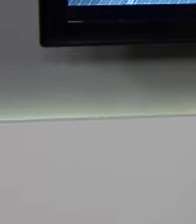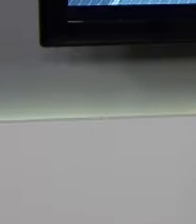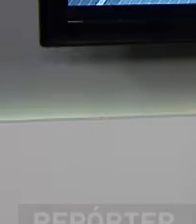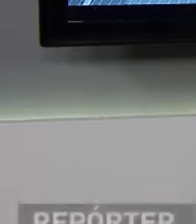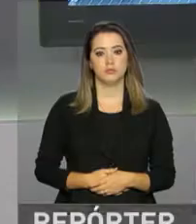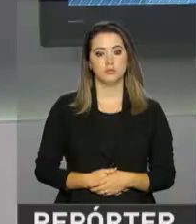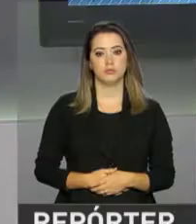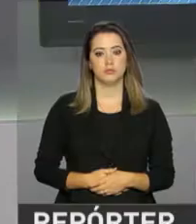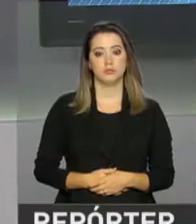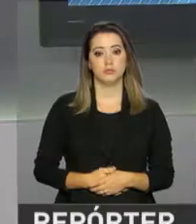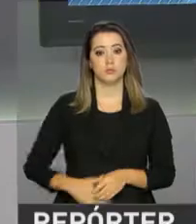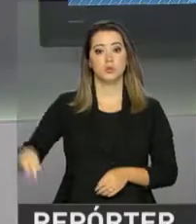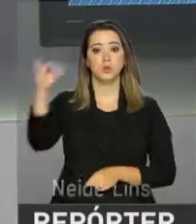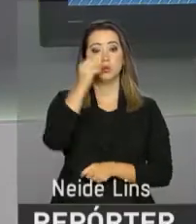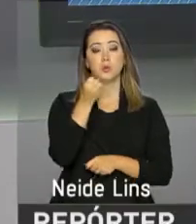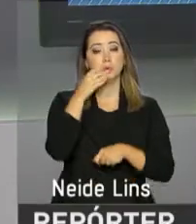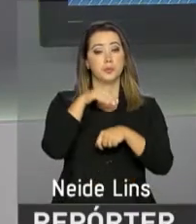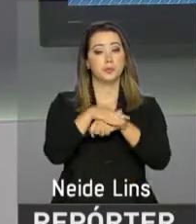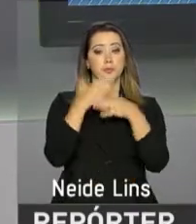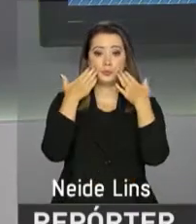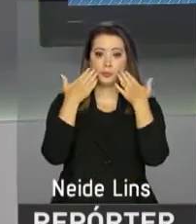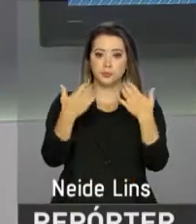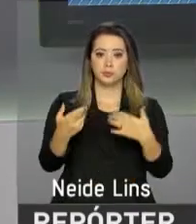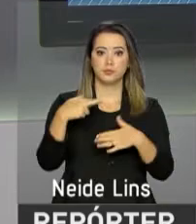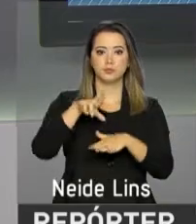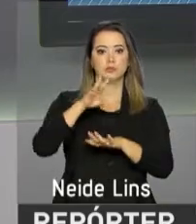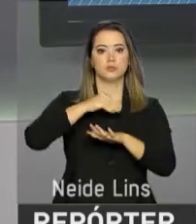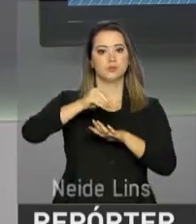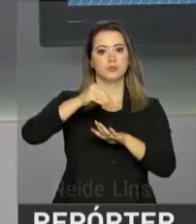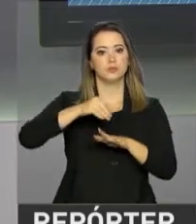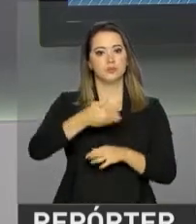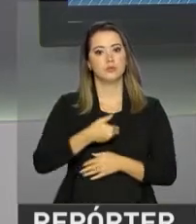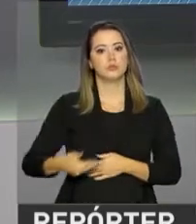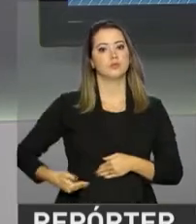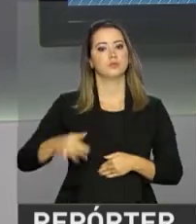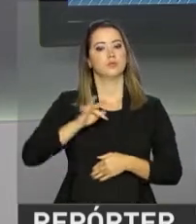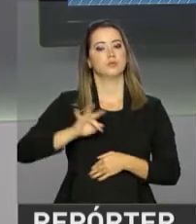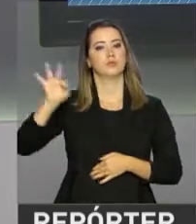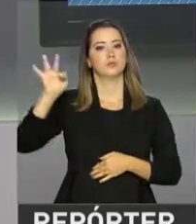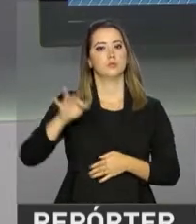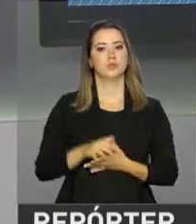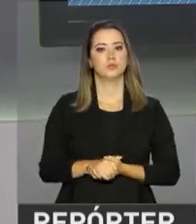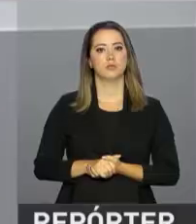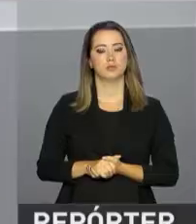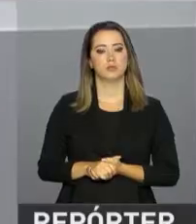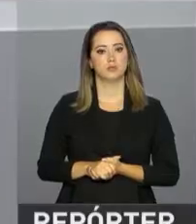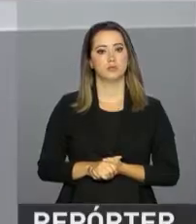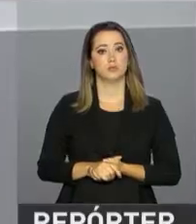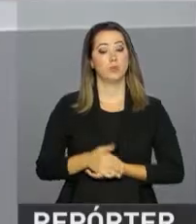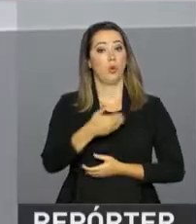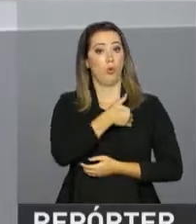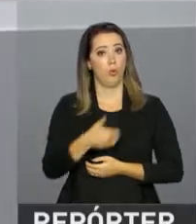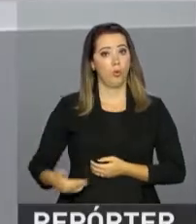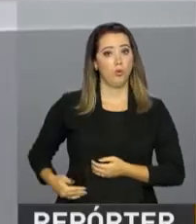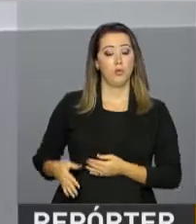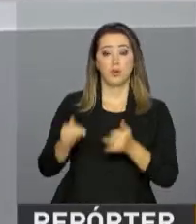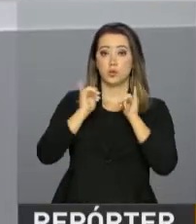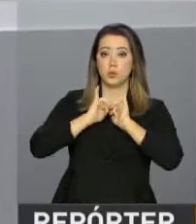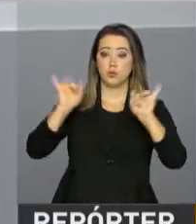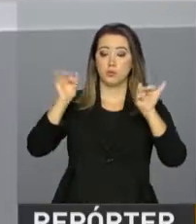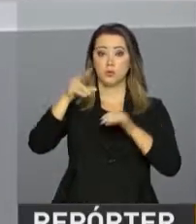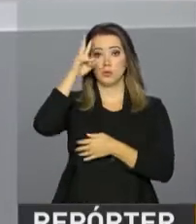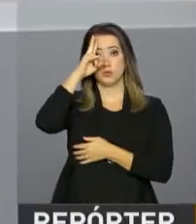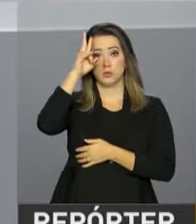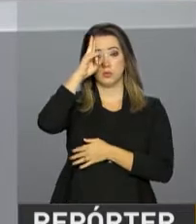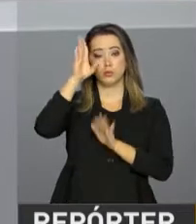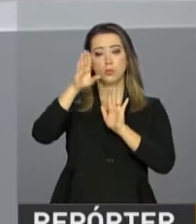olá boa noite começa agora o repórter nbr com as notícias do governo federal o governo divulgou nesta segunda